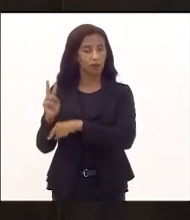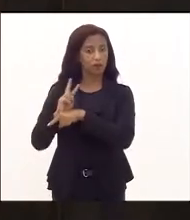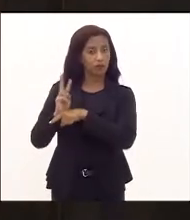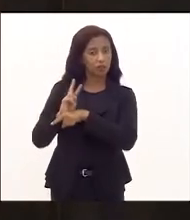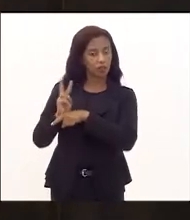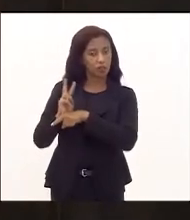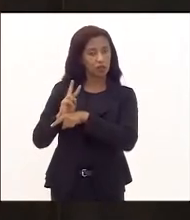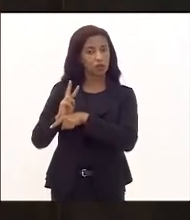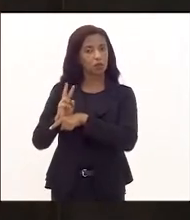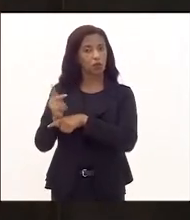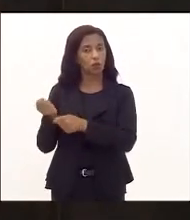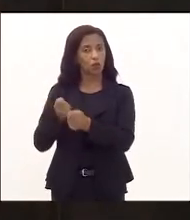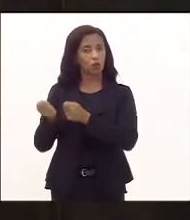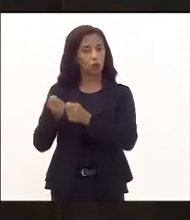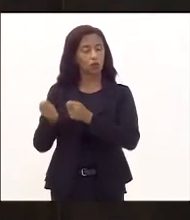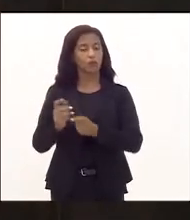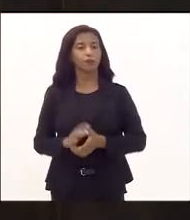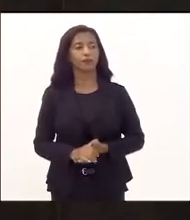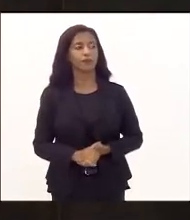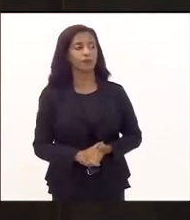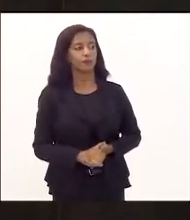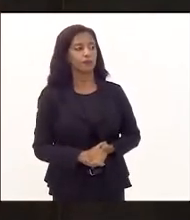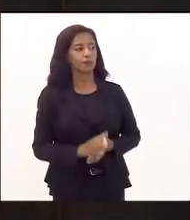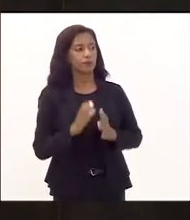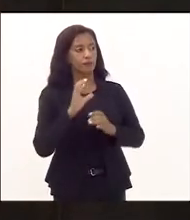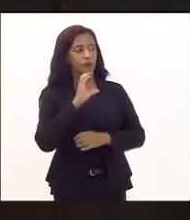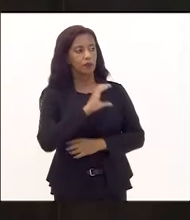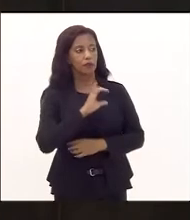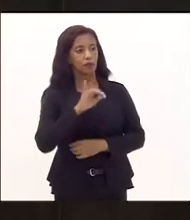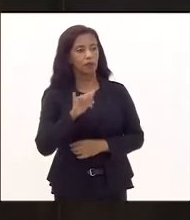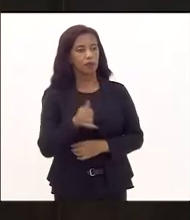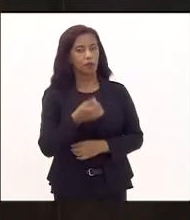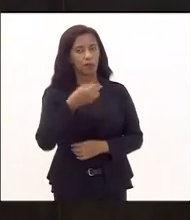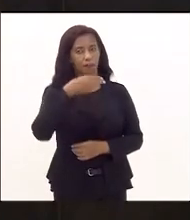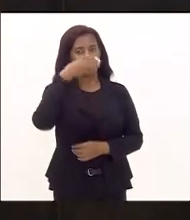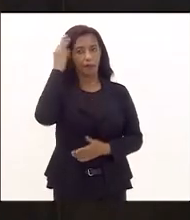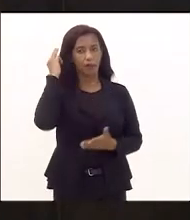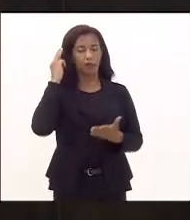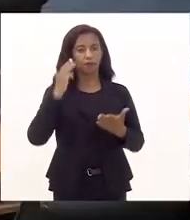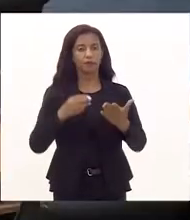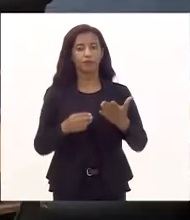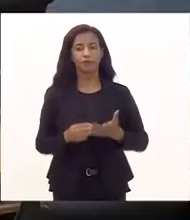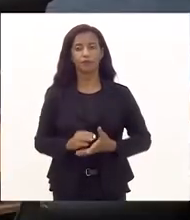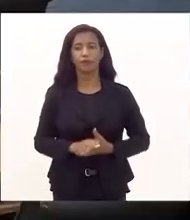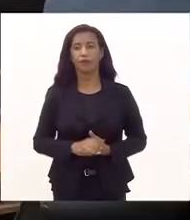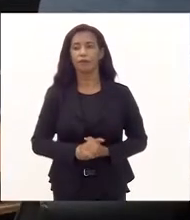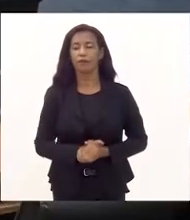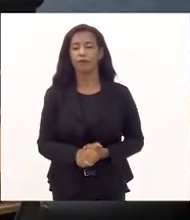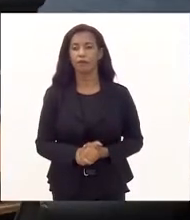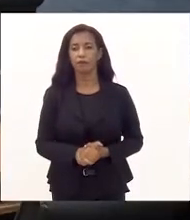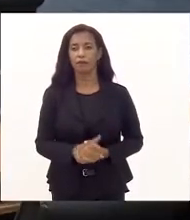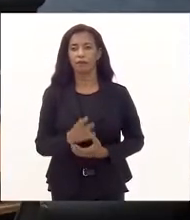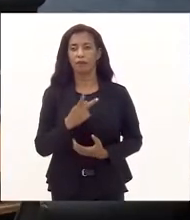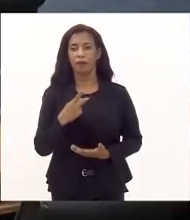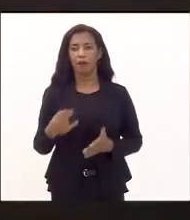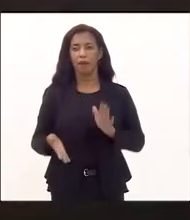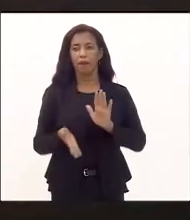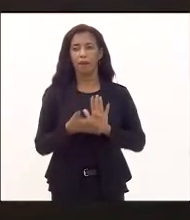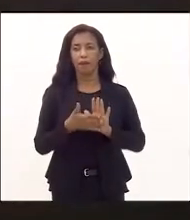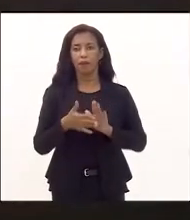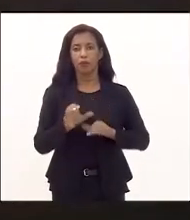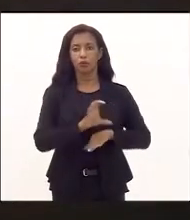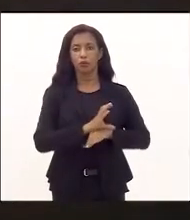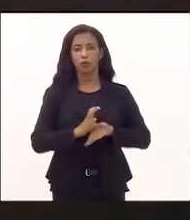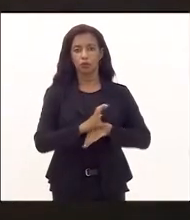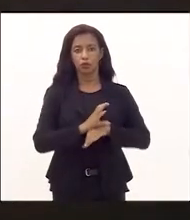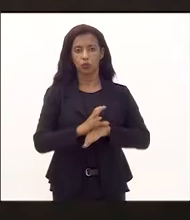Fiscalização Financeira e Controle. Pela CCJ, deputado Márcio Pacheco. Senhor presidente, parecer pela